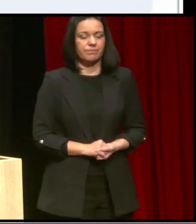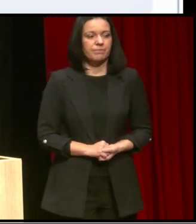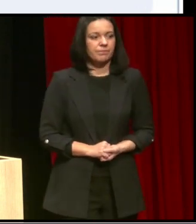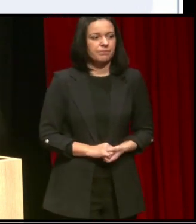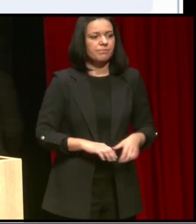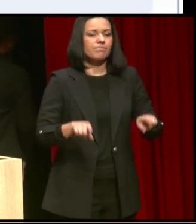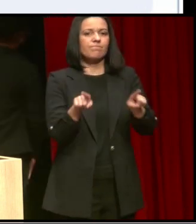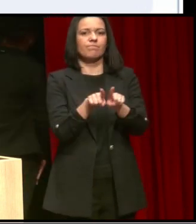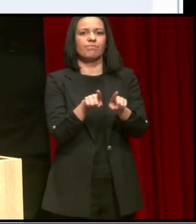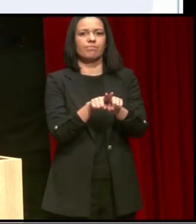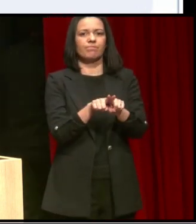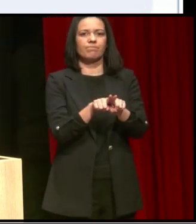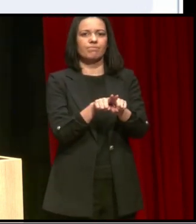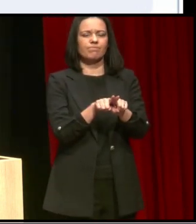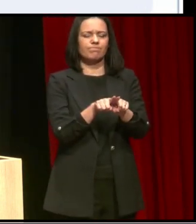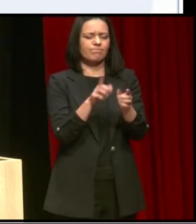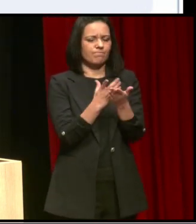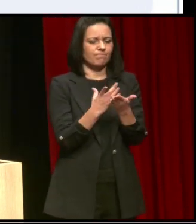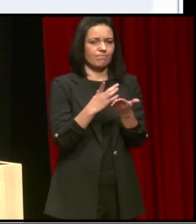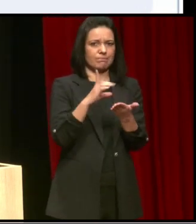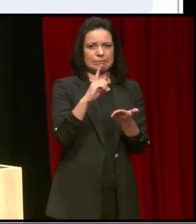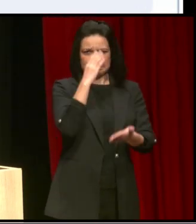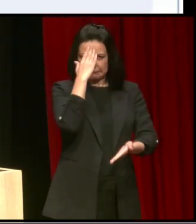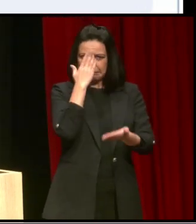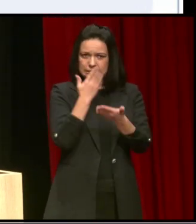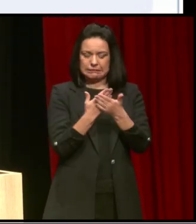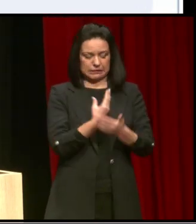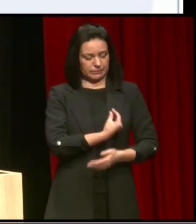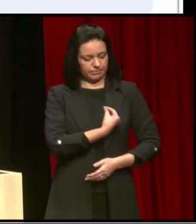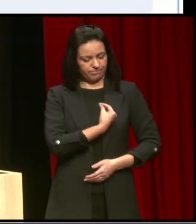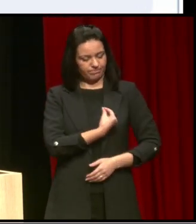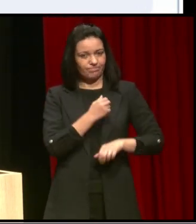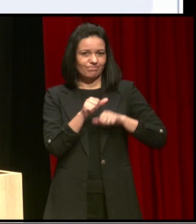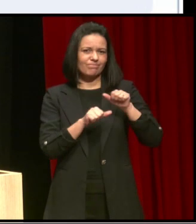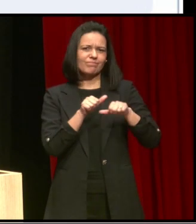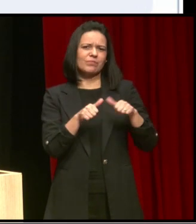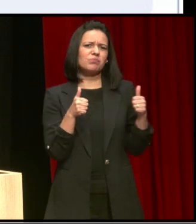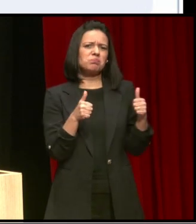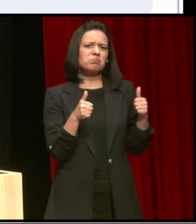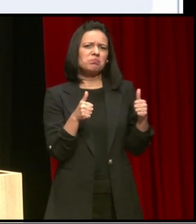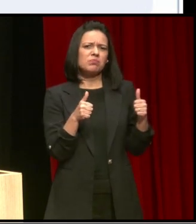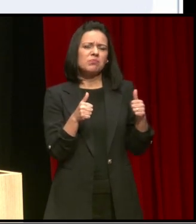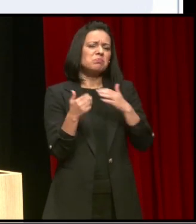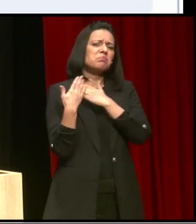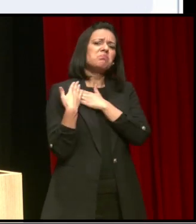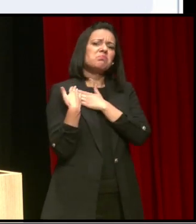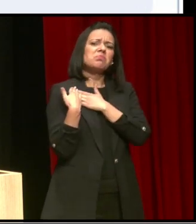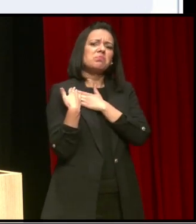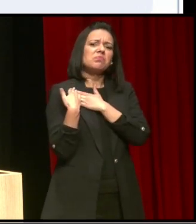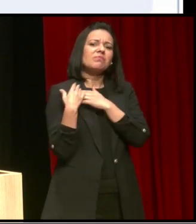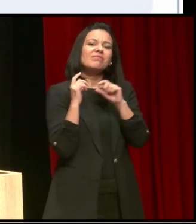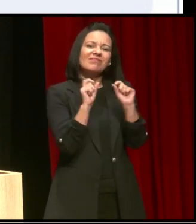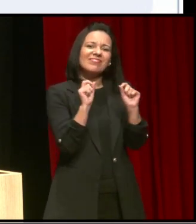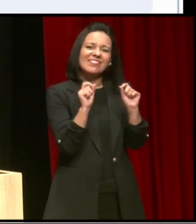esse trabalho todo é essa grande sociedade da Bíblia que nós